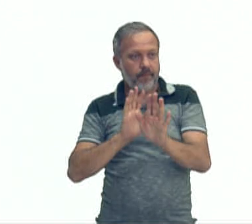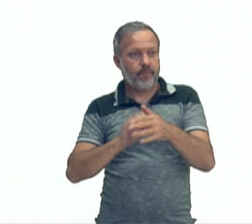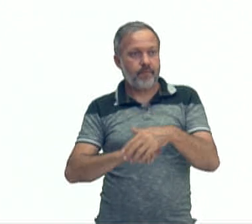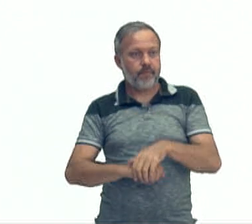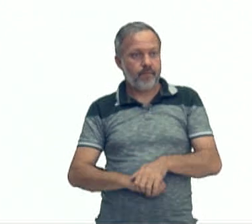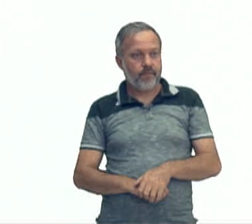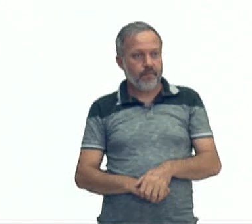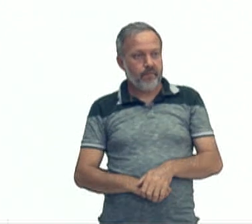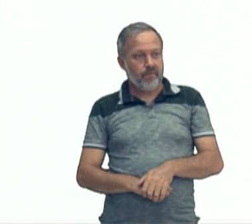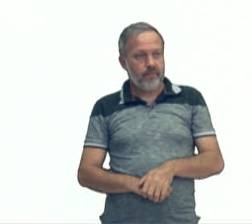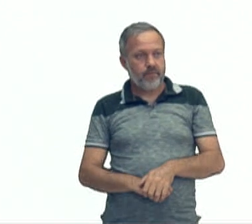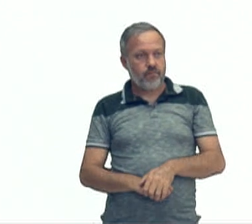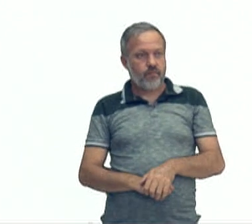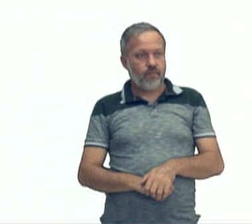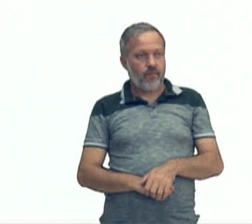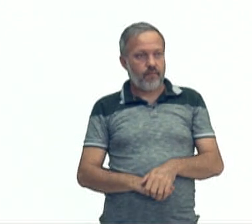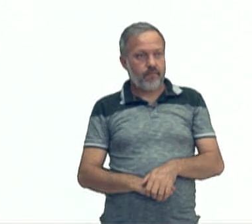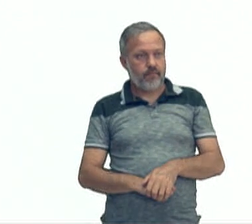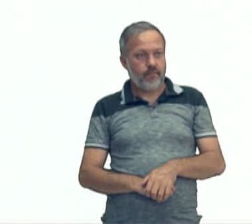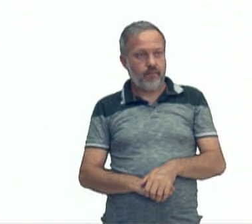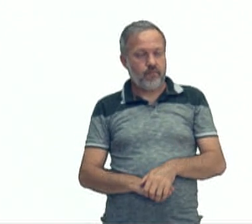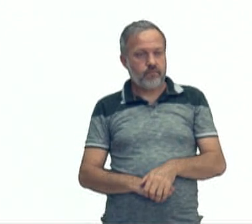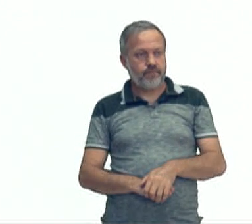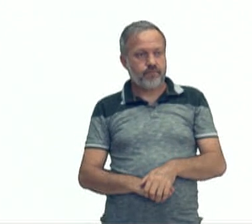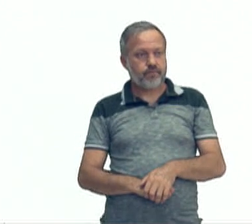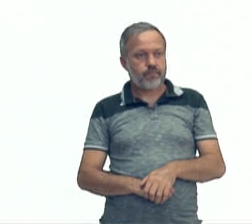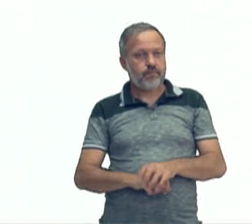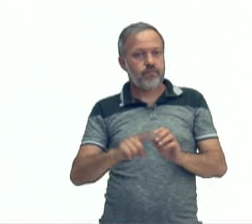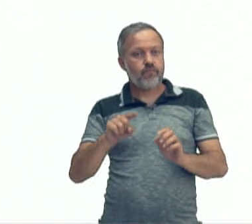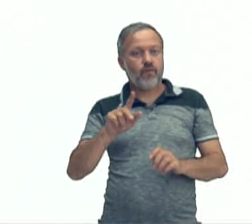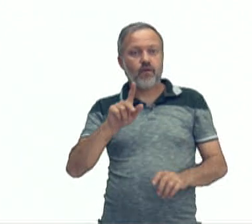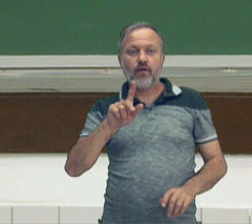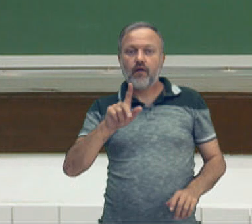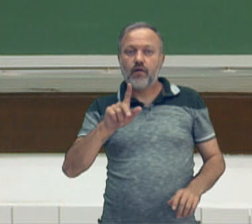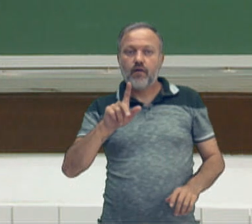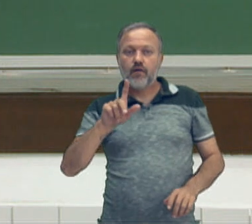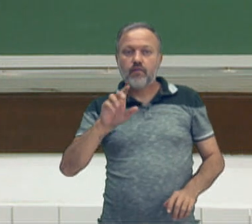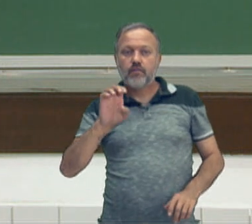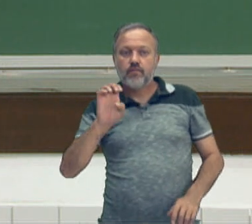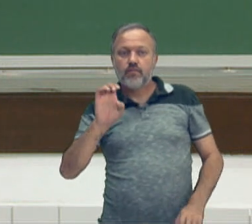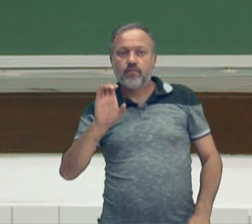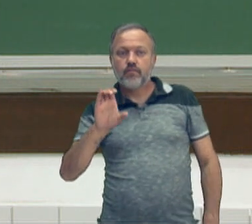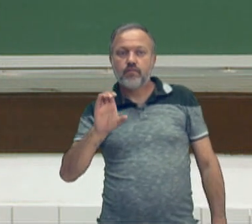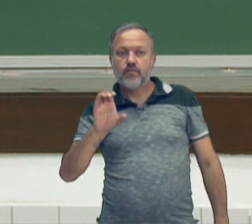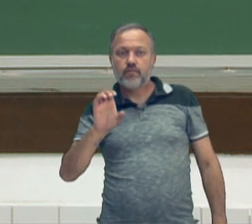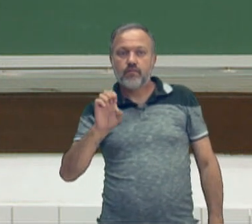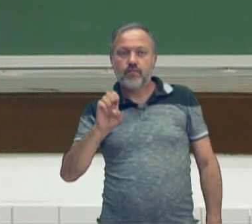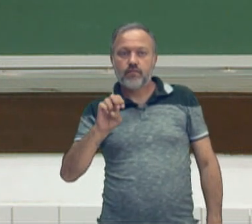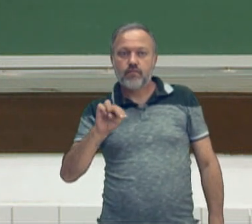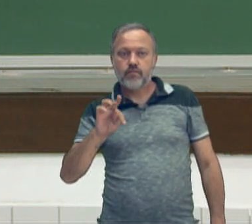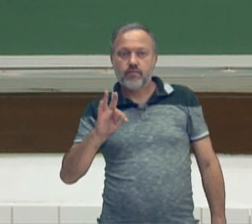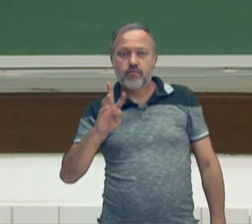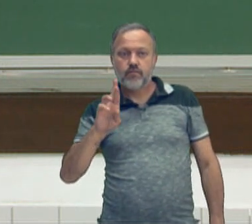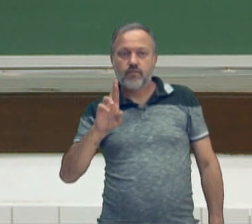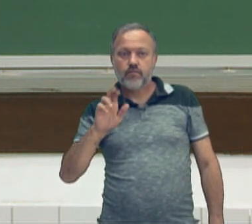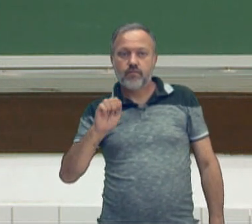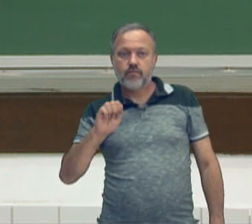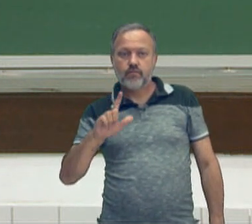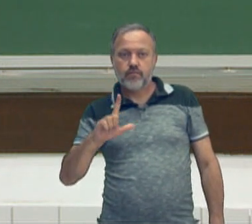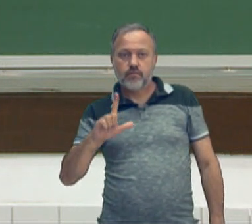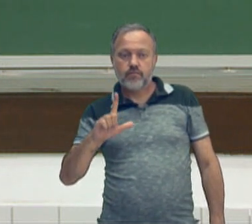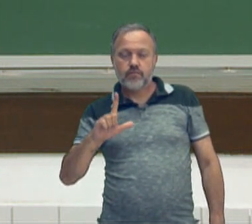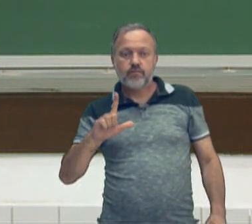Mas, e neste caso aqui, o Planalto Central são áreas ali planáuticas, pegando uma parte, inclusive,